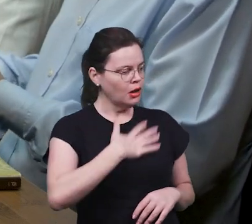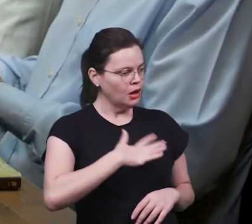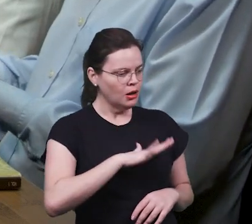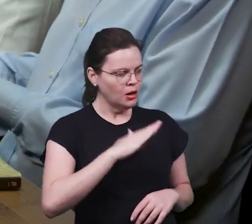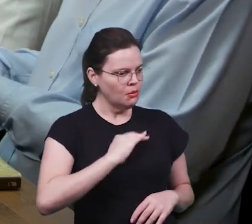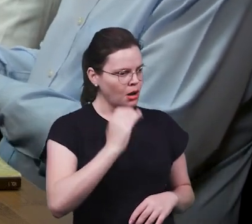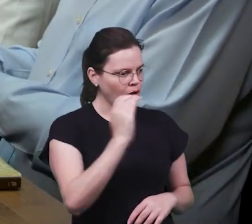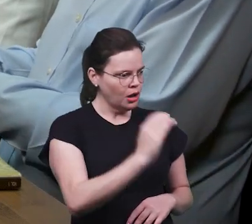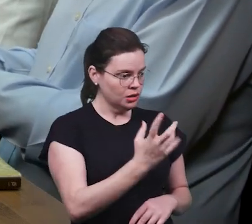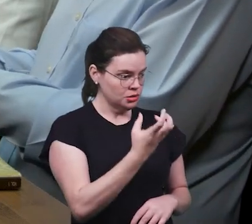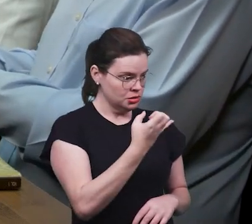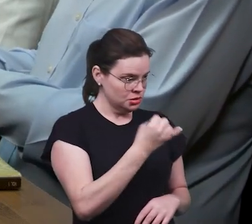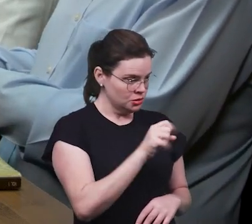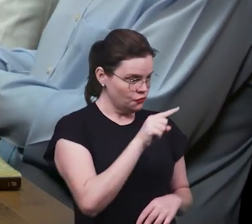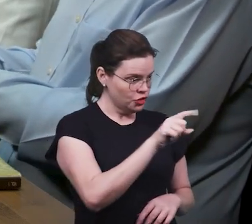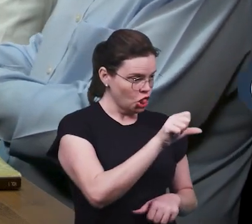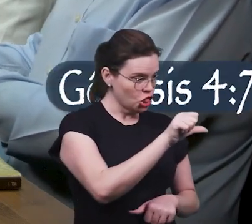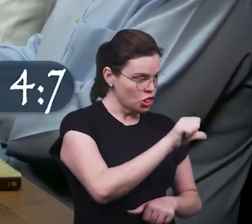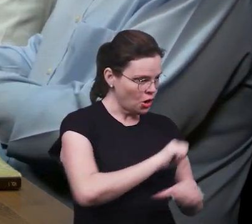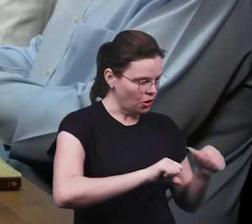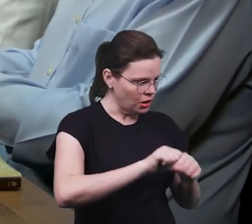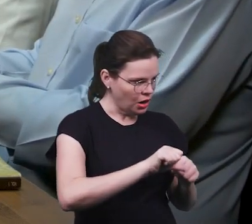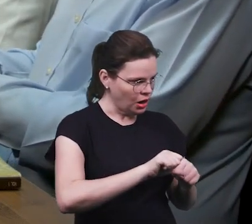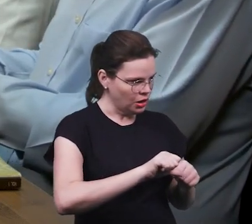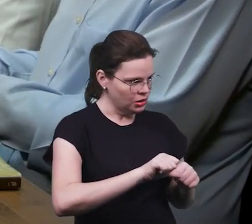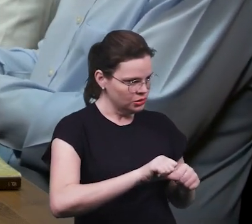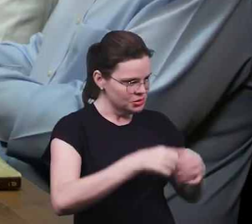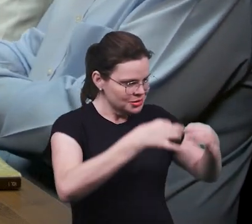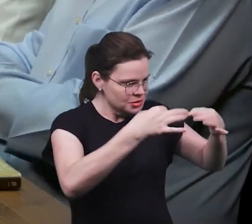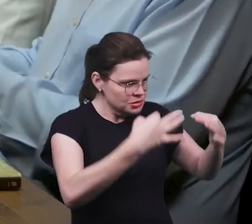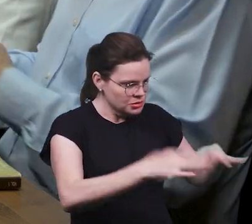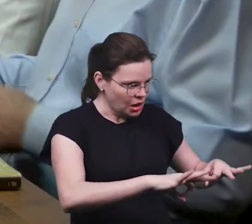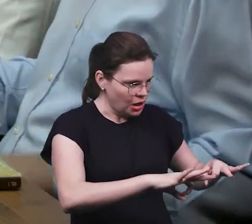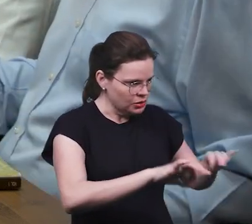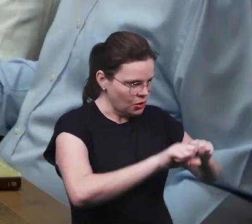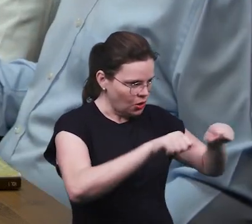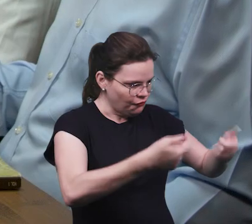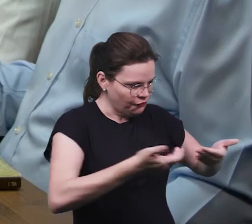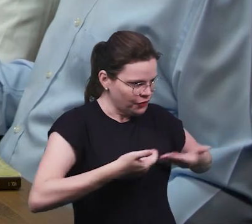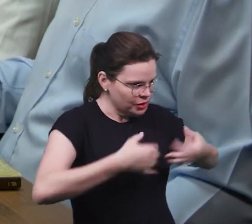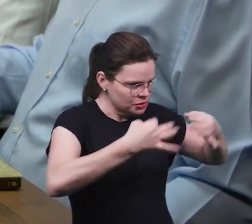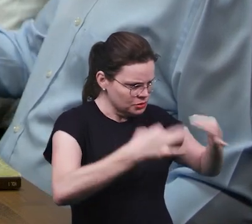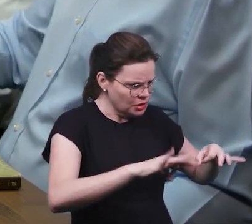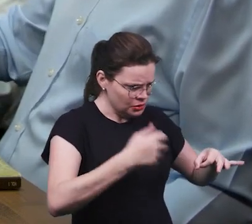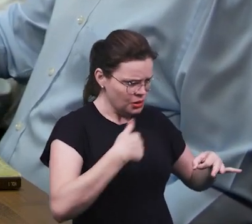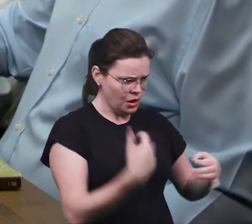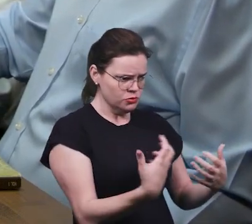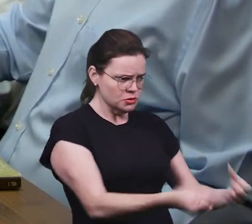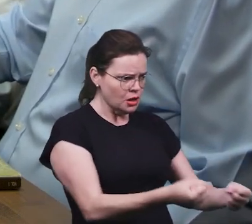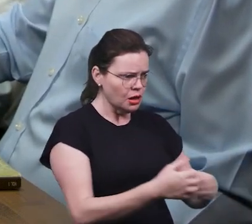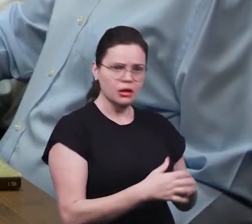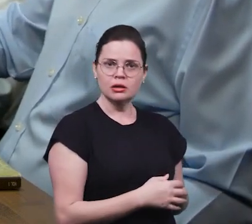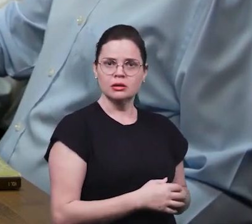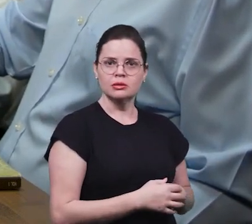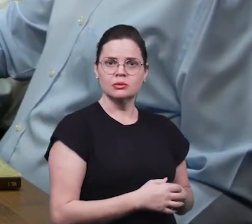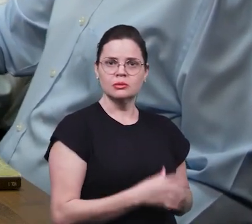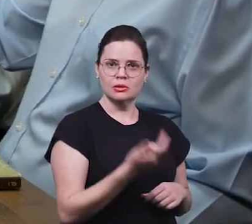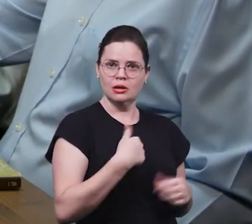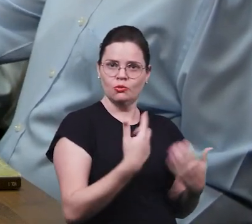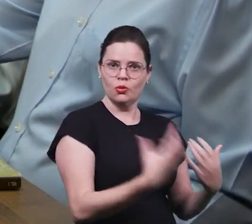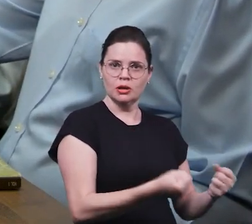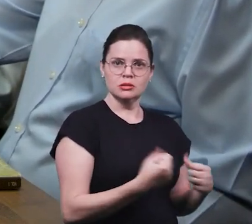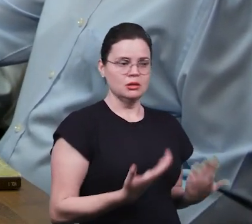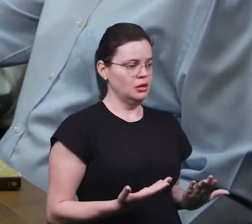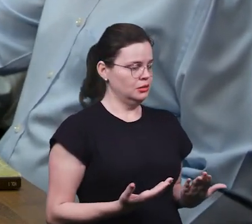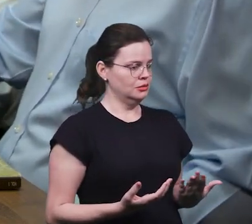se você fizer o bem, não vai te ser aceito, né? O pecado